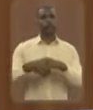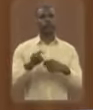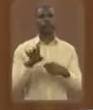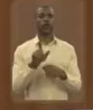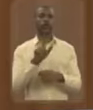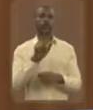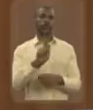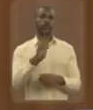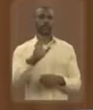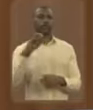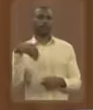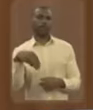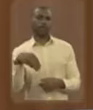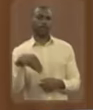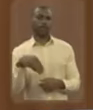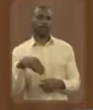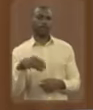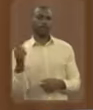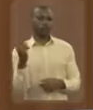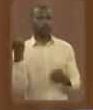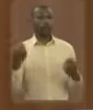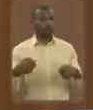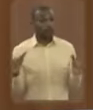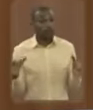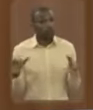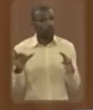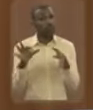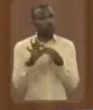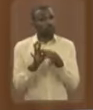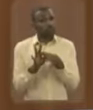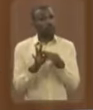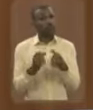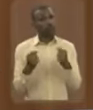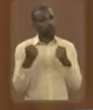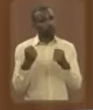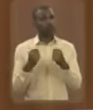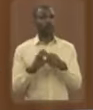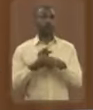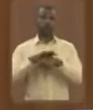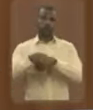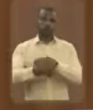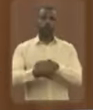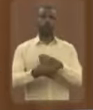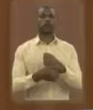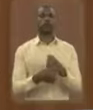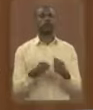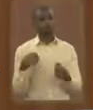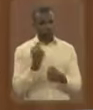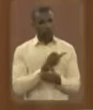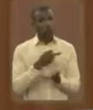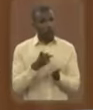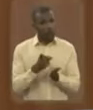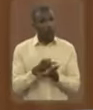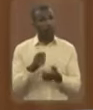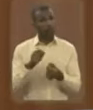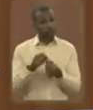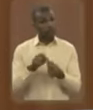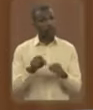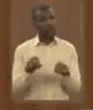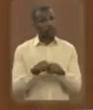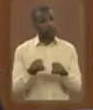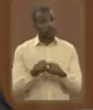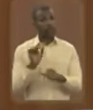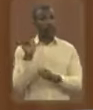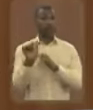com a guarda municipal é preciso ter integração das demais forças de segurança e é isso que nós vamos continuar fazendo fazendo inclusive